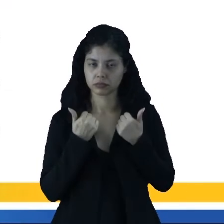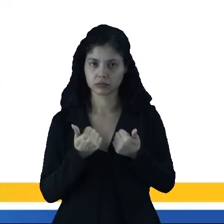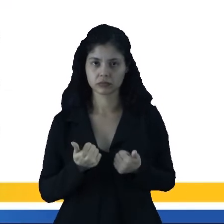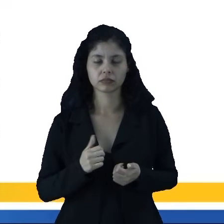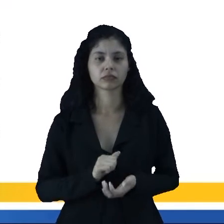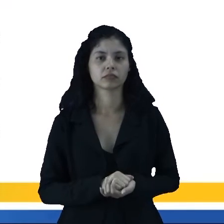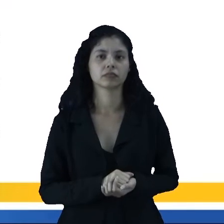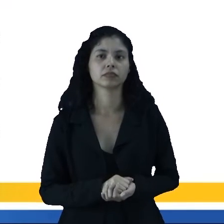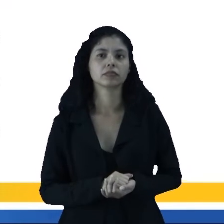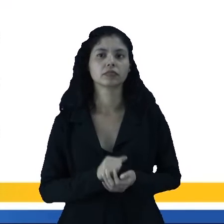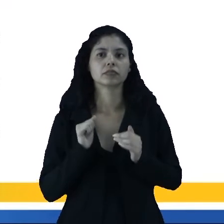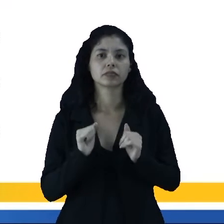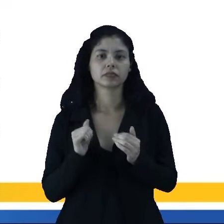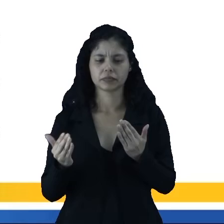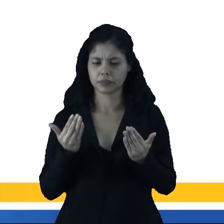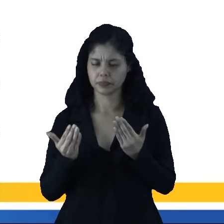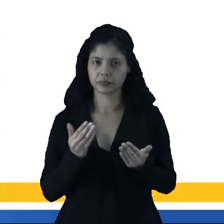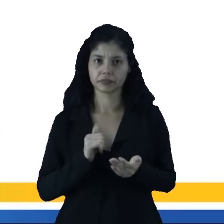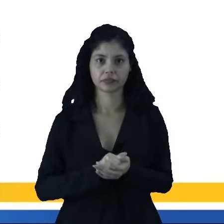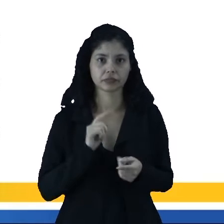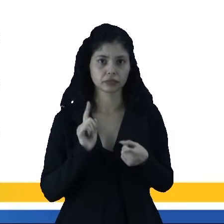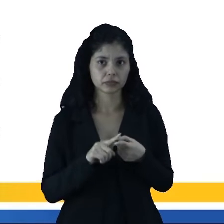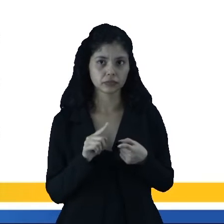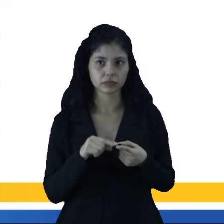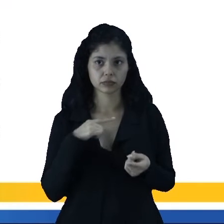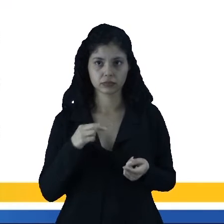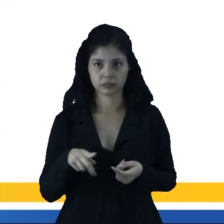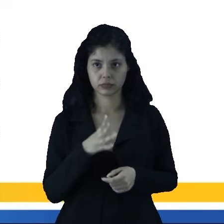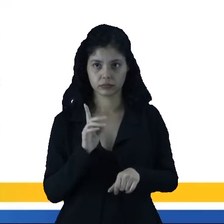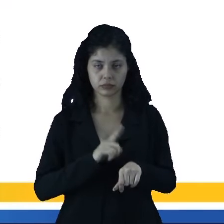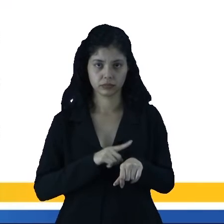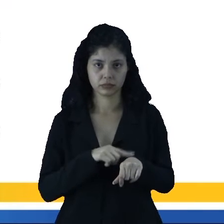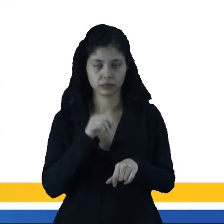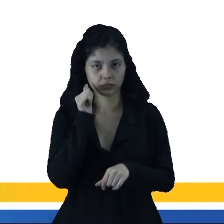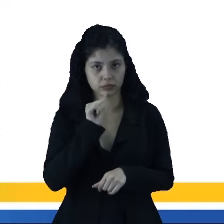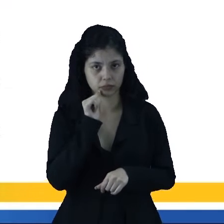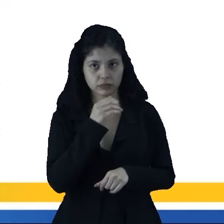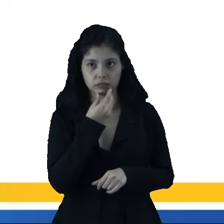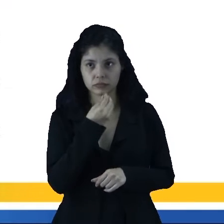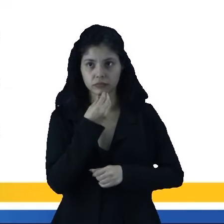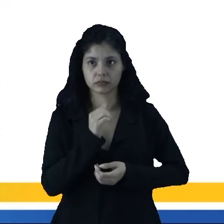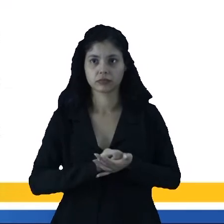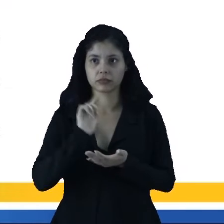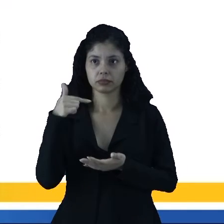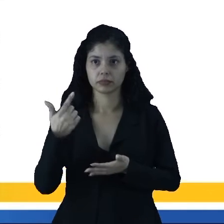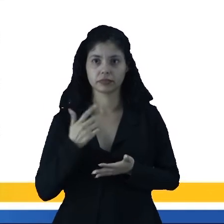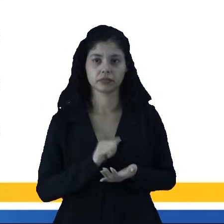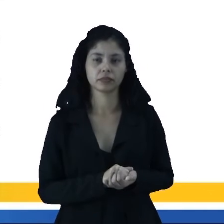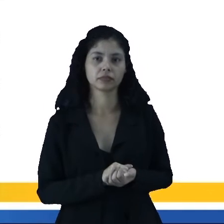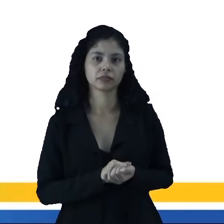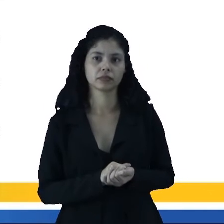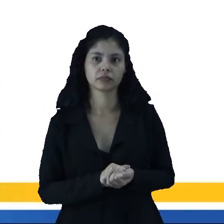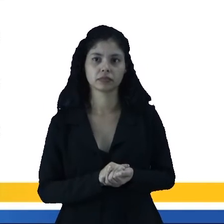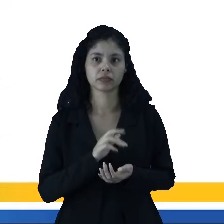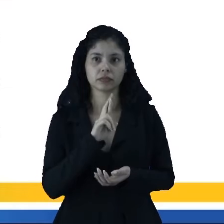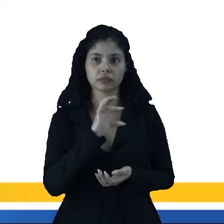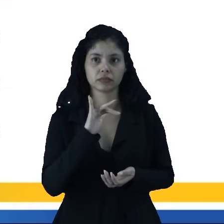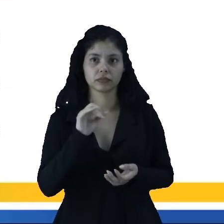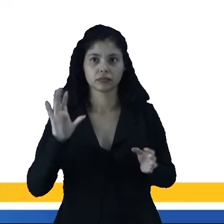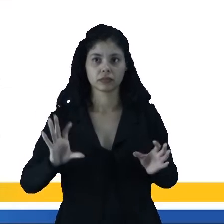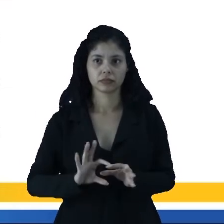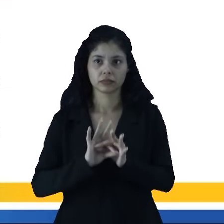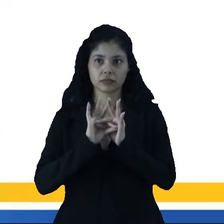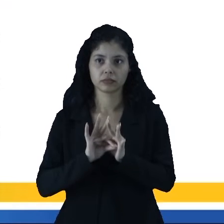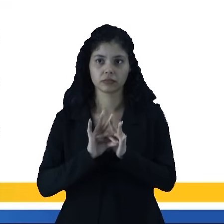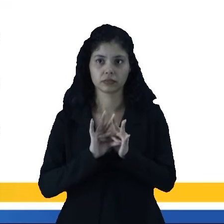posso associar isso aí, porque eu tenho tanto em homens quanto mulheres. Vamos deixar ela aí para depois. Recessivo ligado